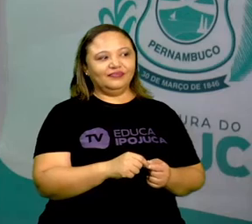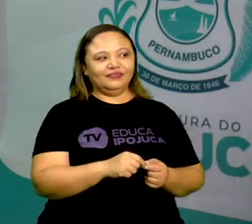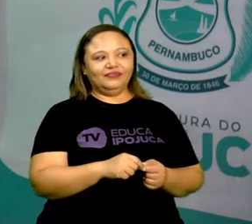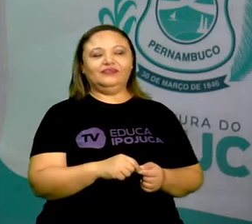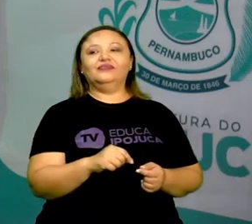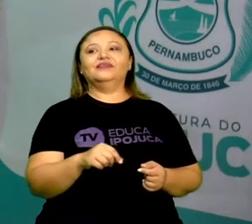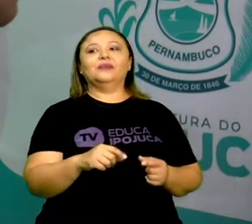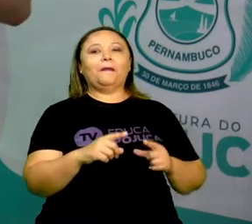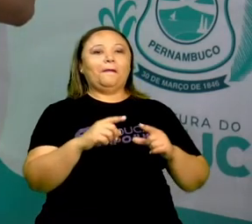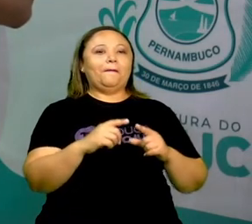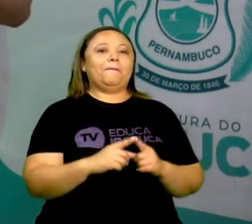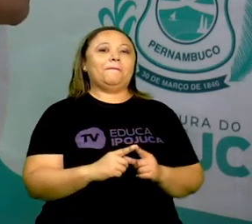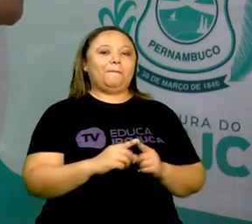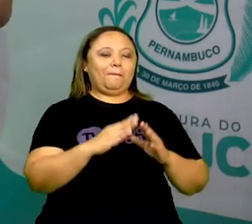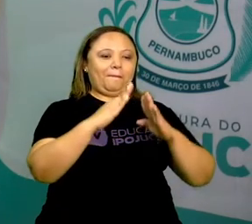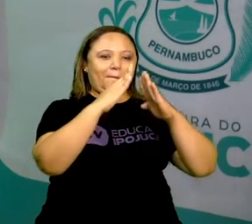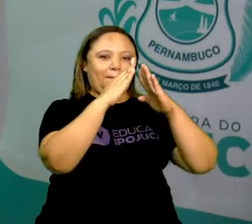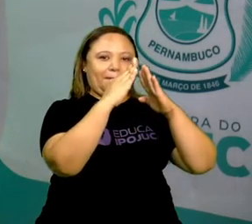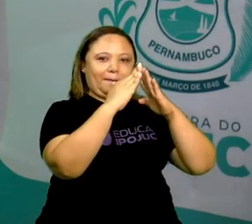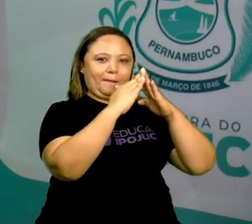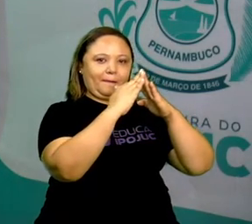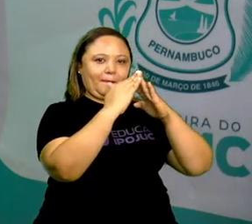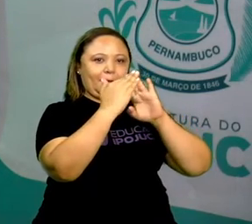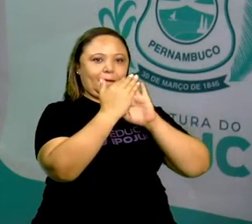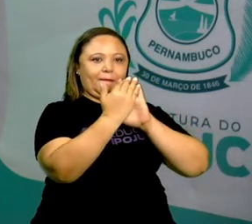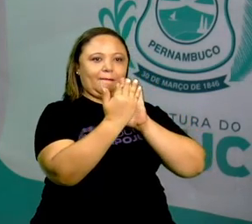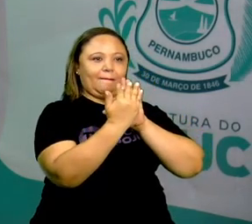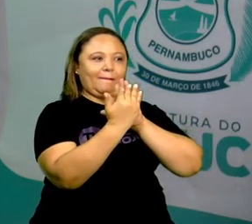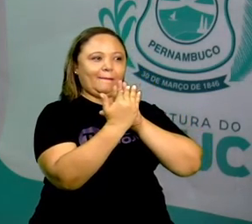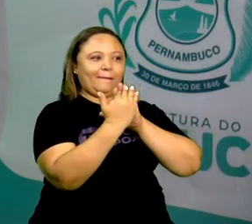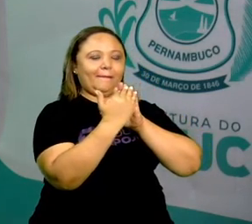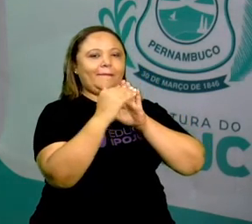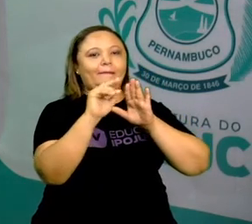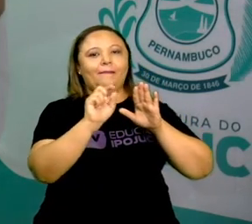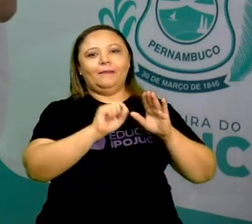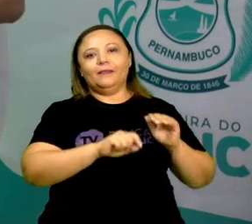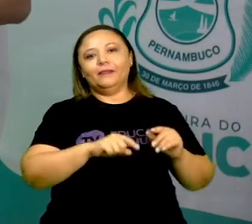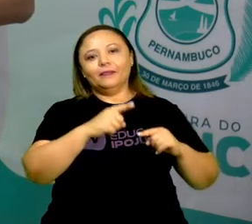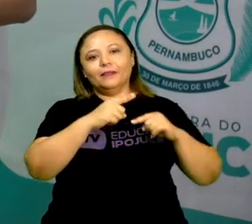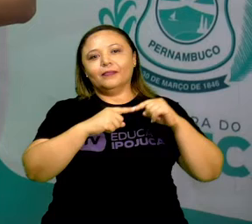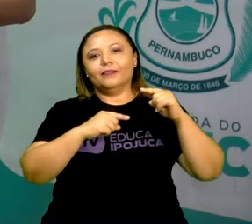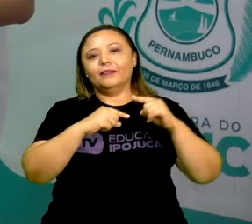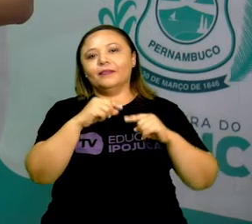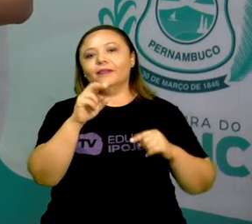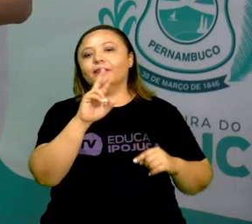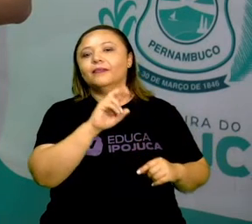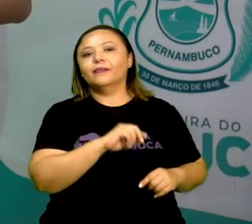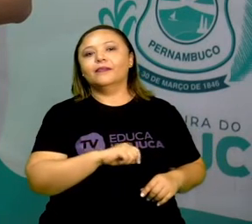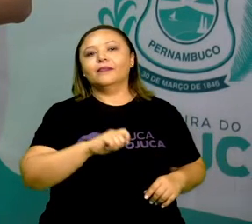também a pirâmide. Que objeto vai nos lembrar a pirâmide?